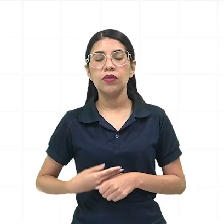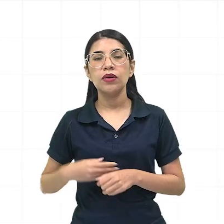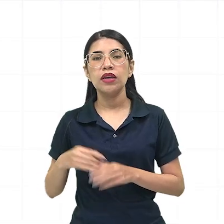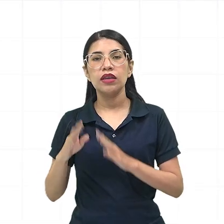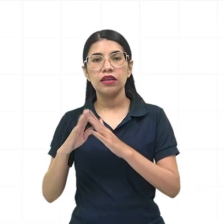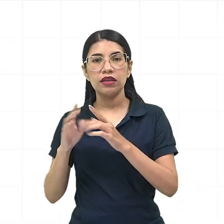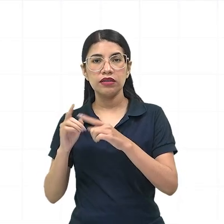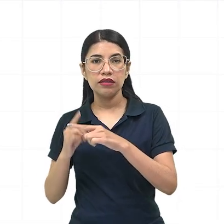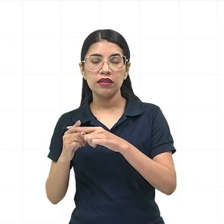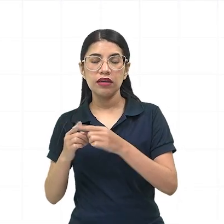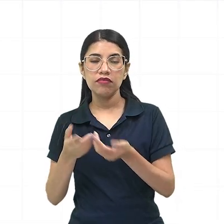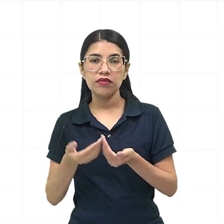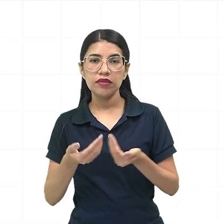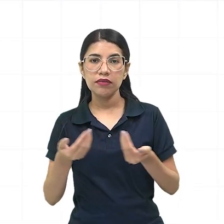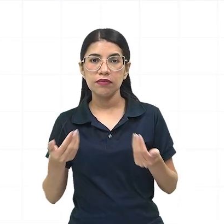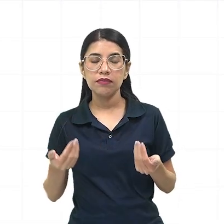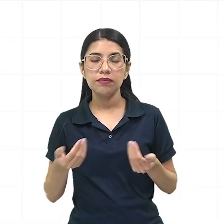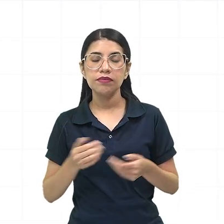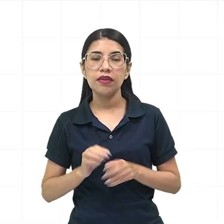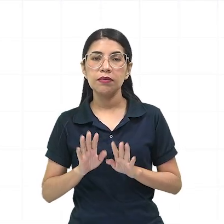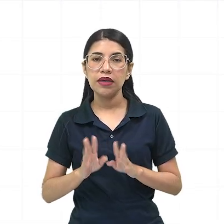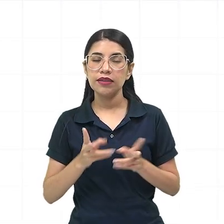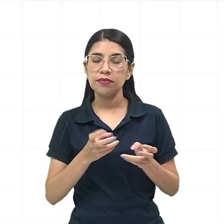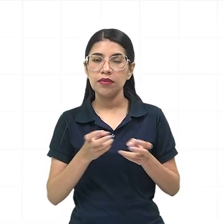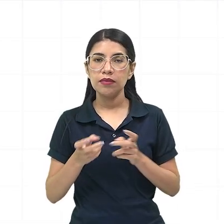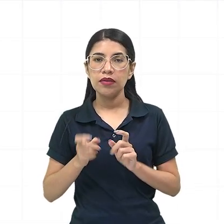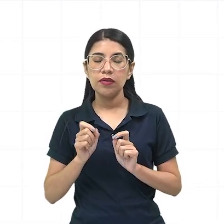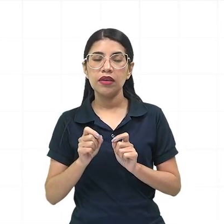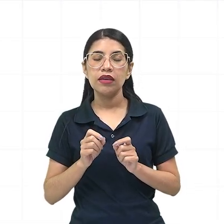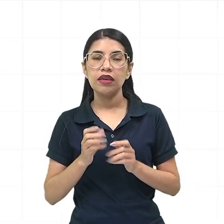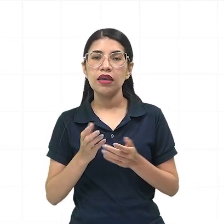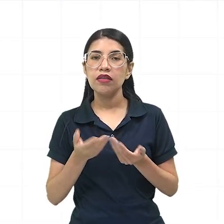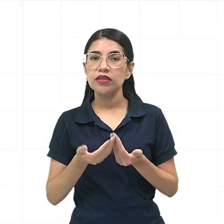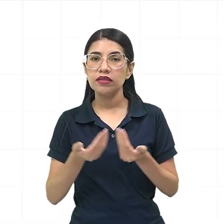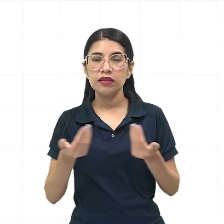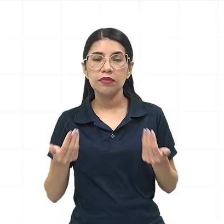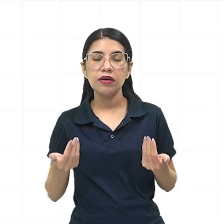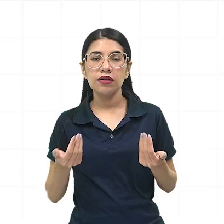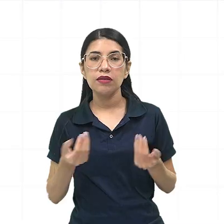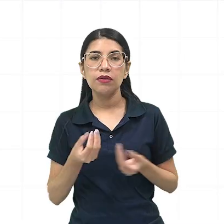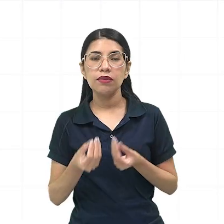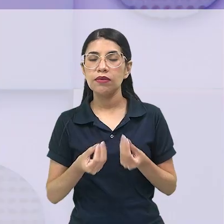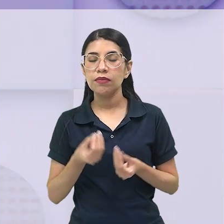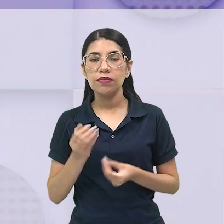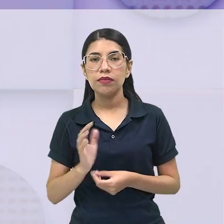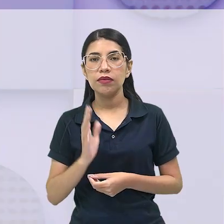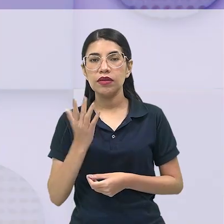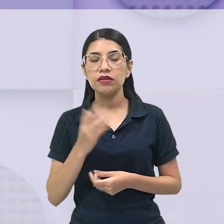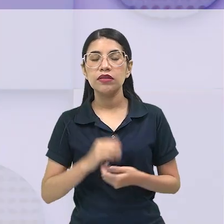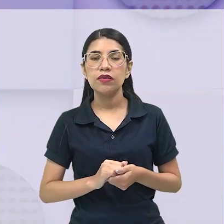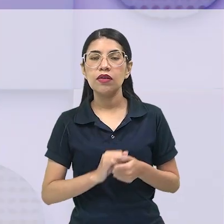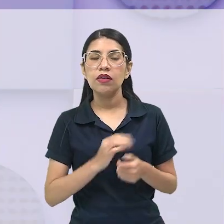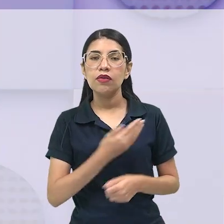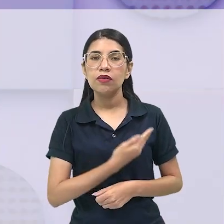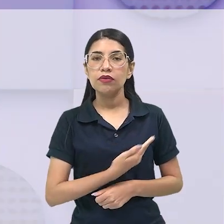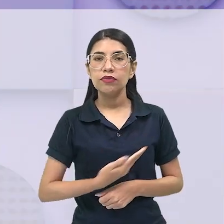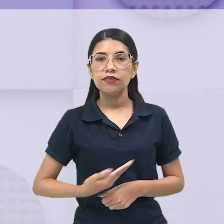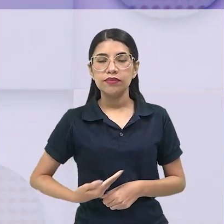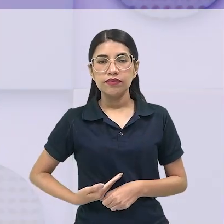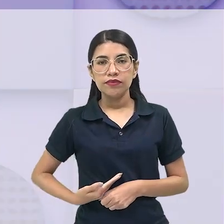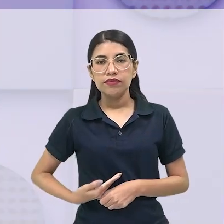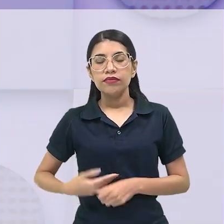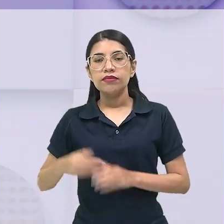instituições religiosas. Então, na verdade, nós vamos ver esse rompimento e essa separação entre Estado